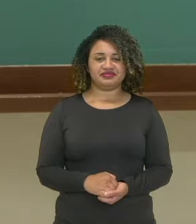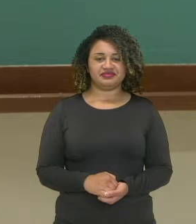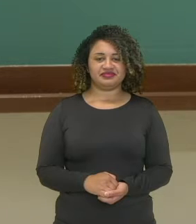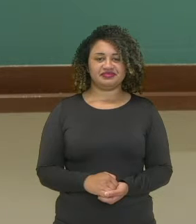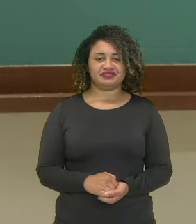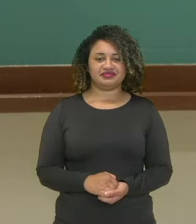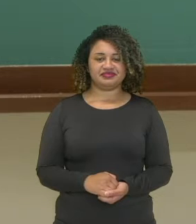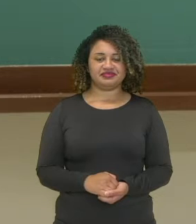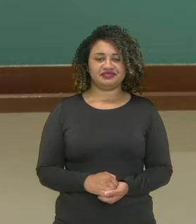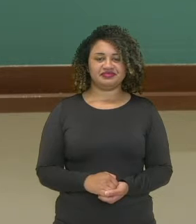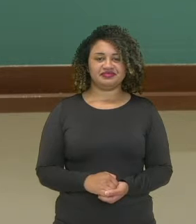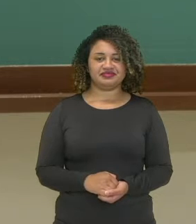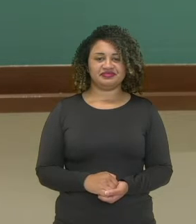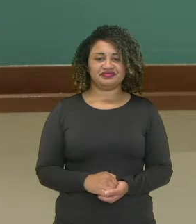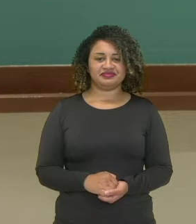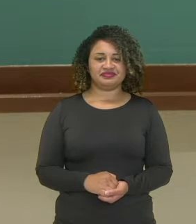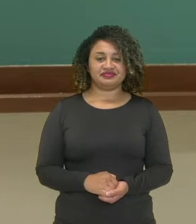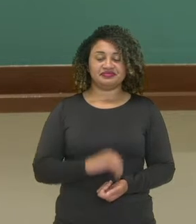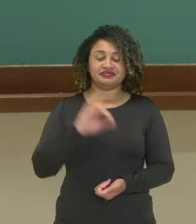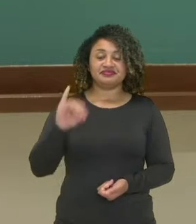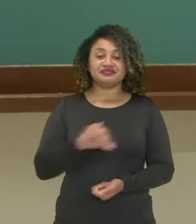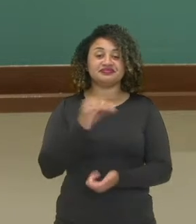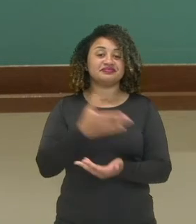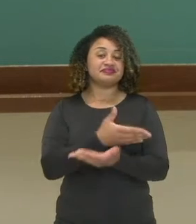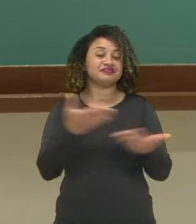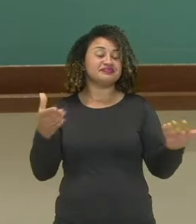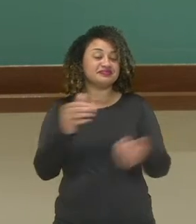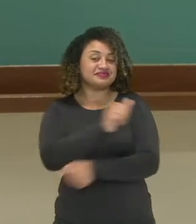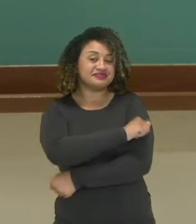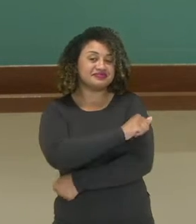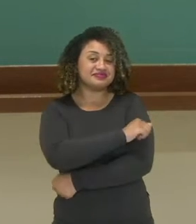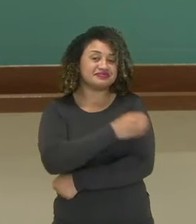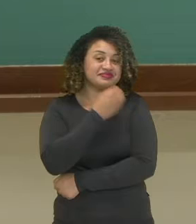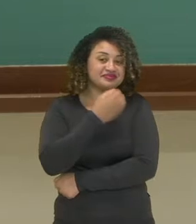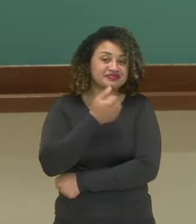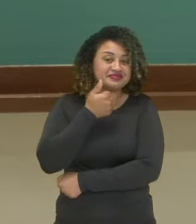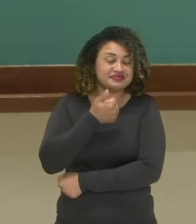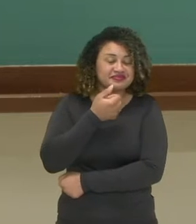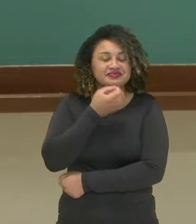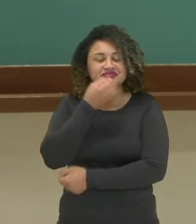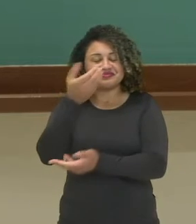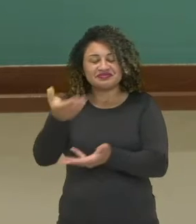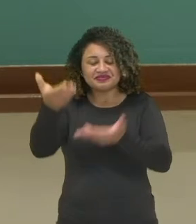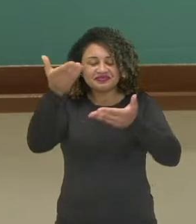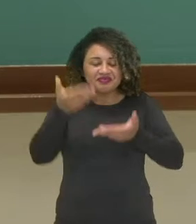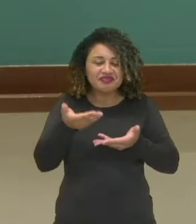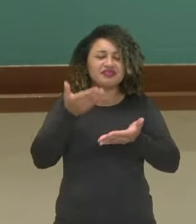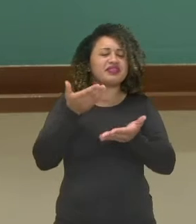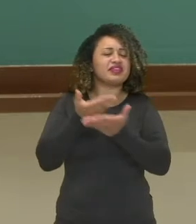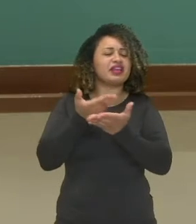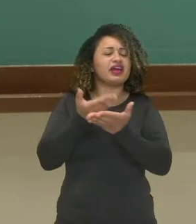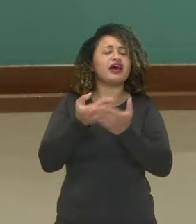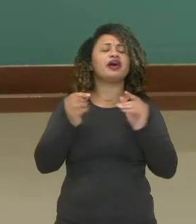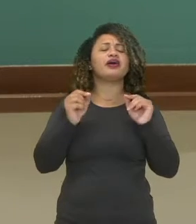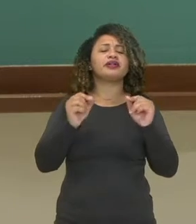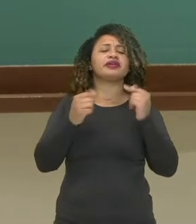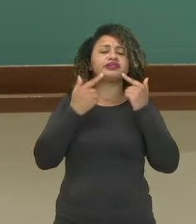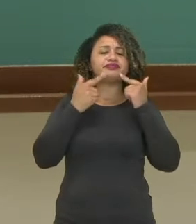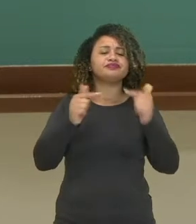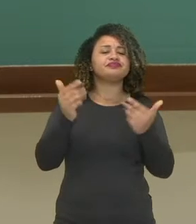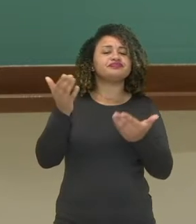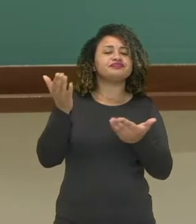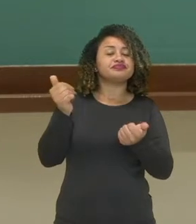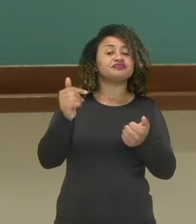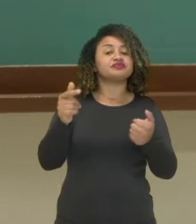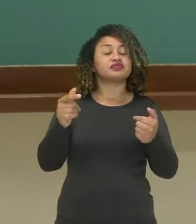¿Qué tal, chicos y chicas? ¿Cómo están? Sean bienvenidos a nuestra clase de lengua española.